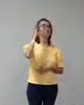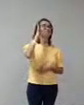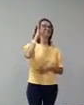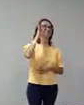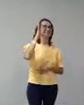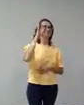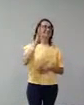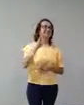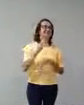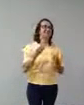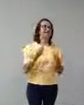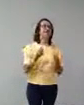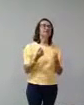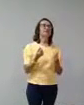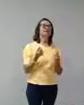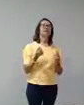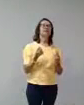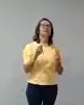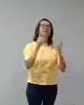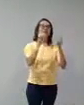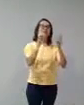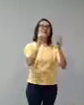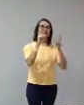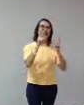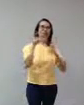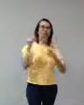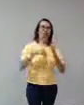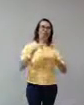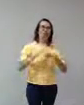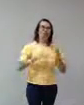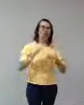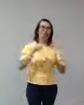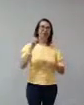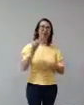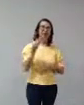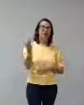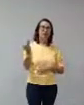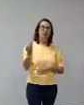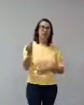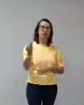custa uma foto do Sebastião Salgado. E ele doou,